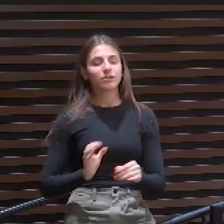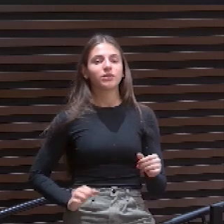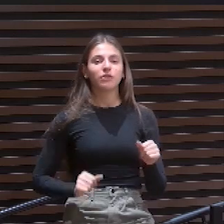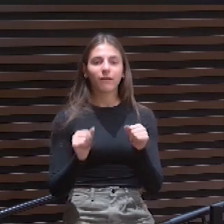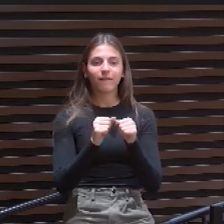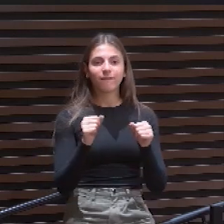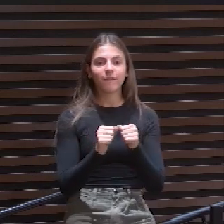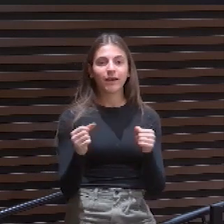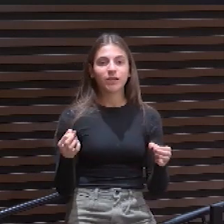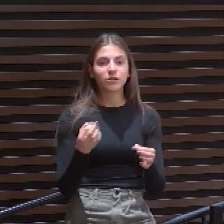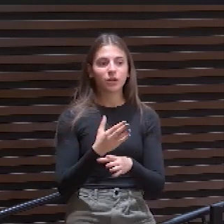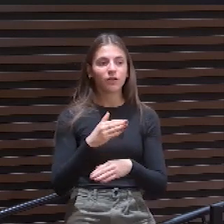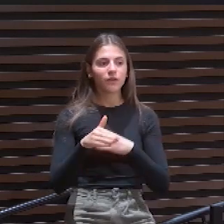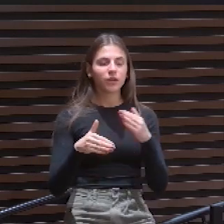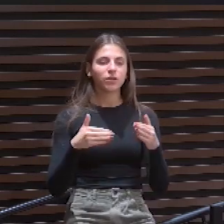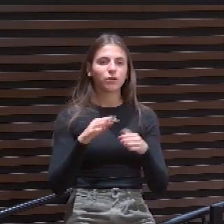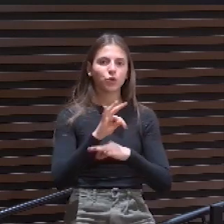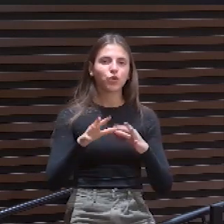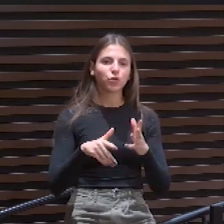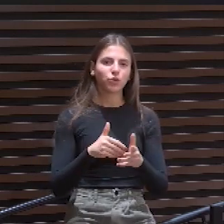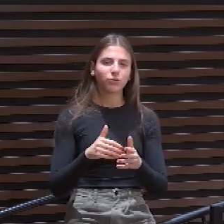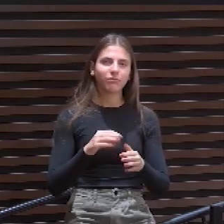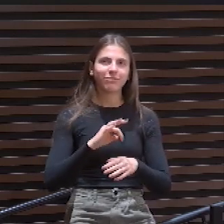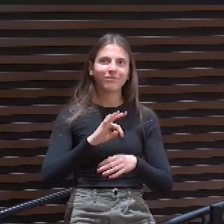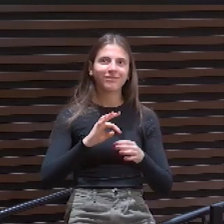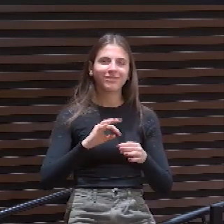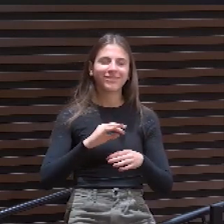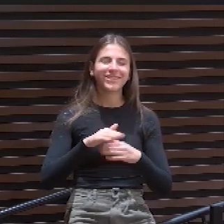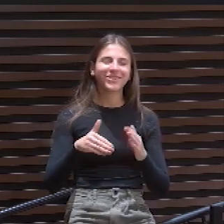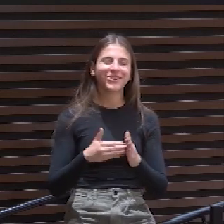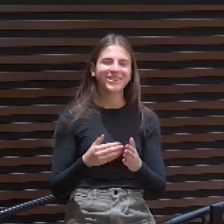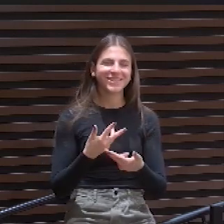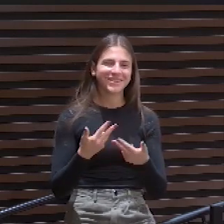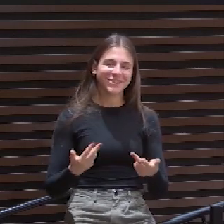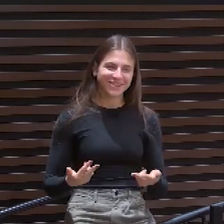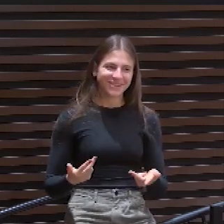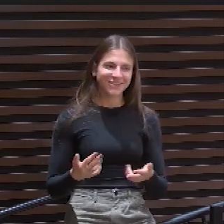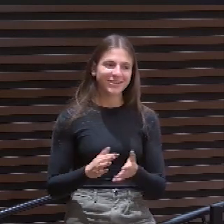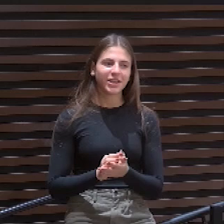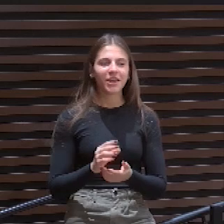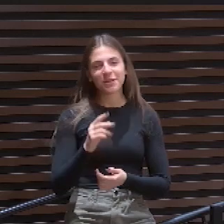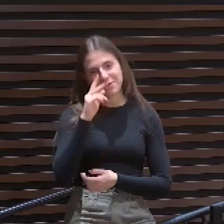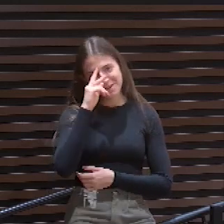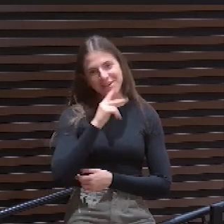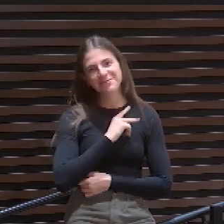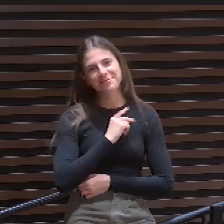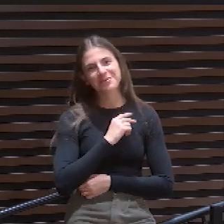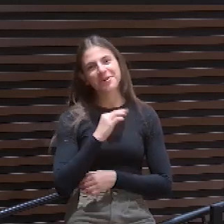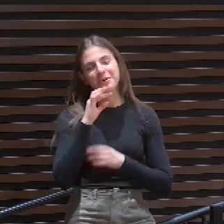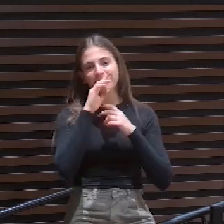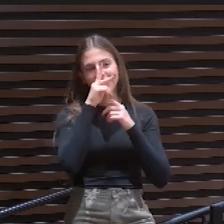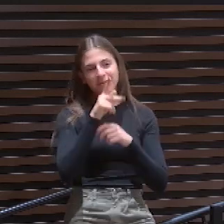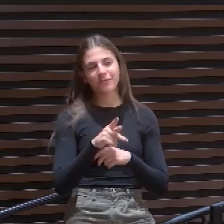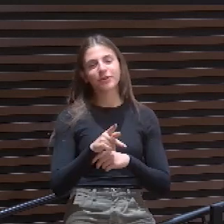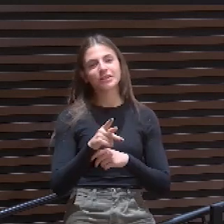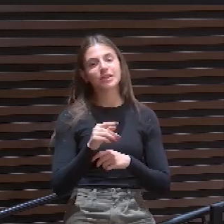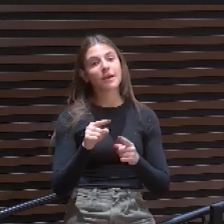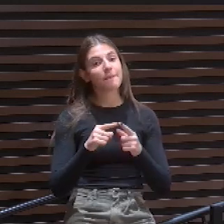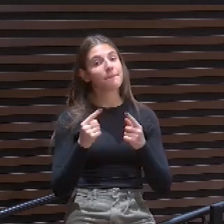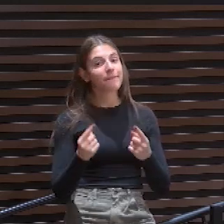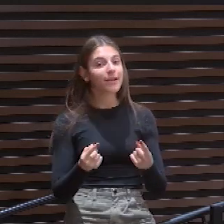as coisas, está lá em Apocalipse. E não é na sua força. Você vai responder a tudo isso,